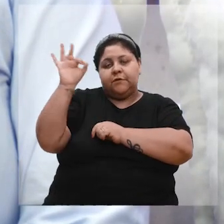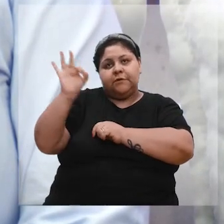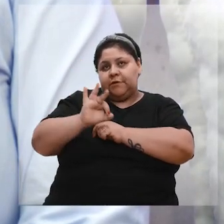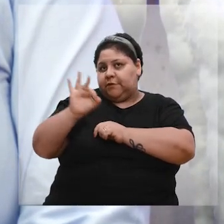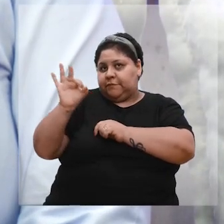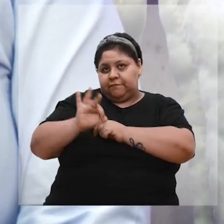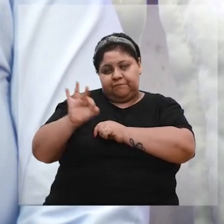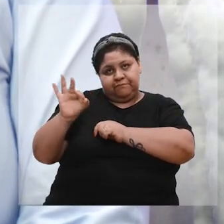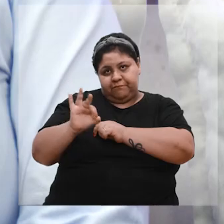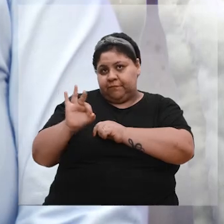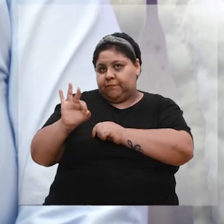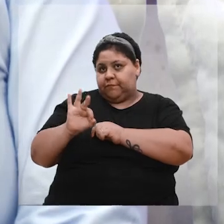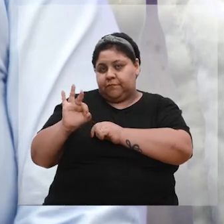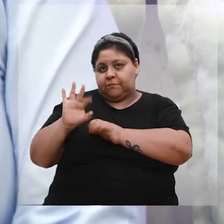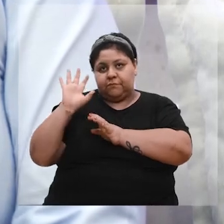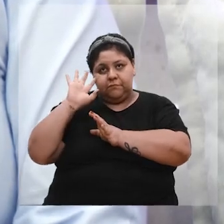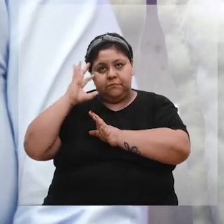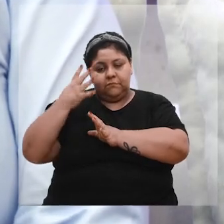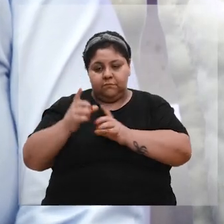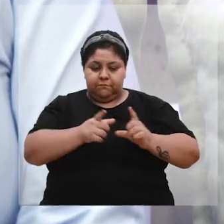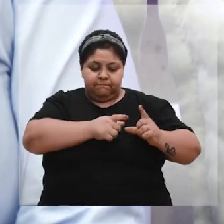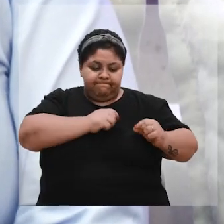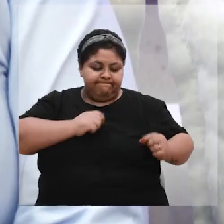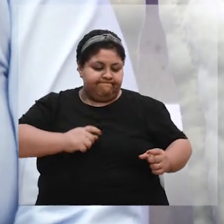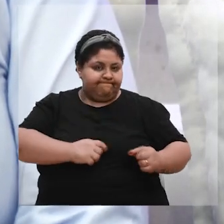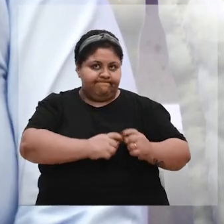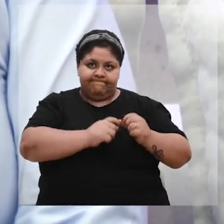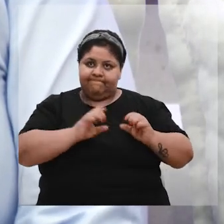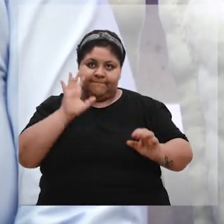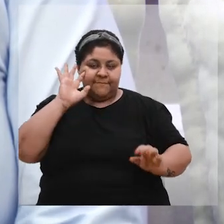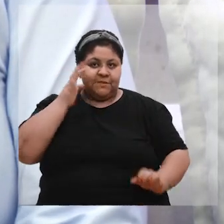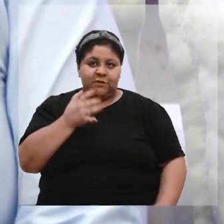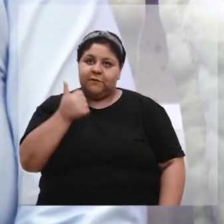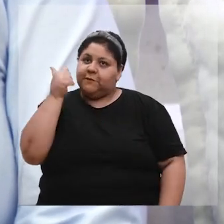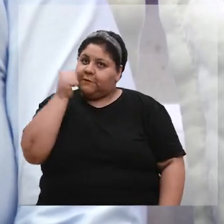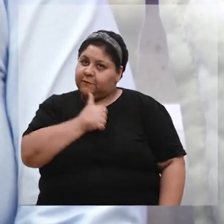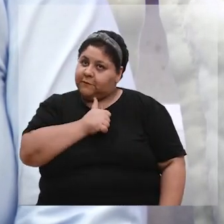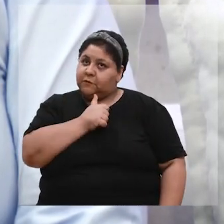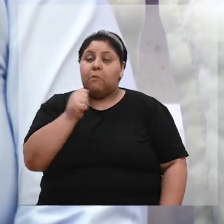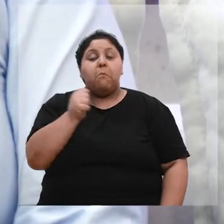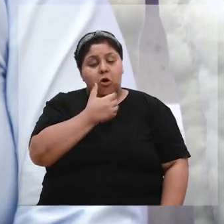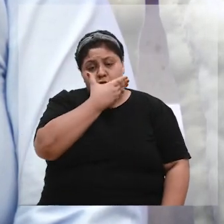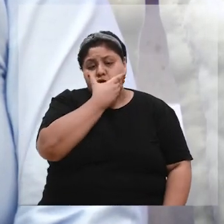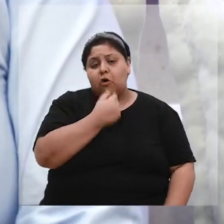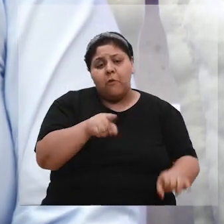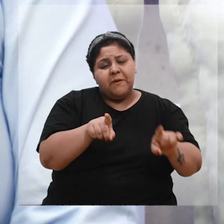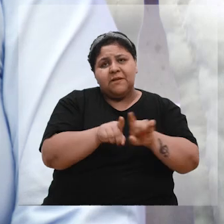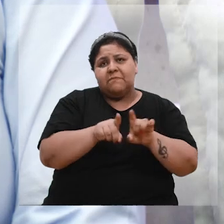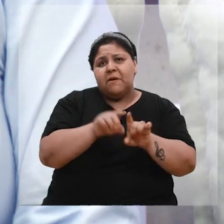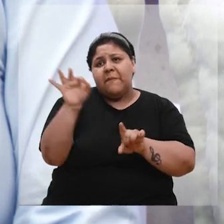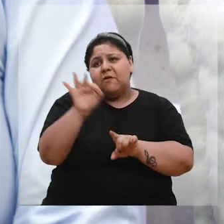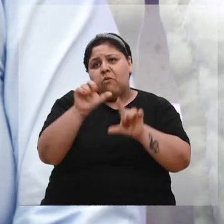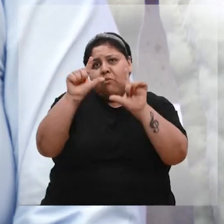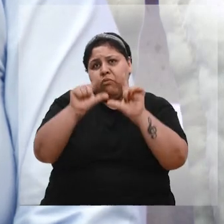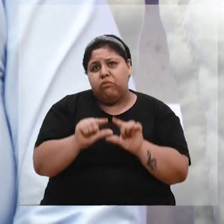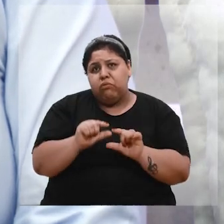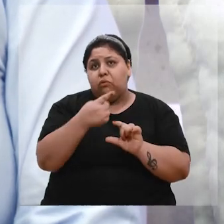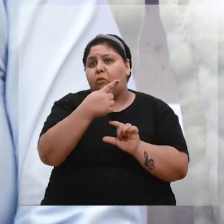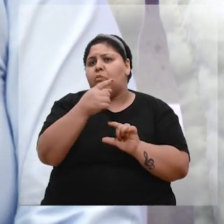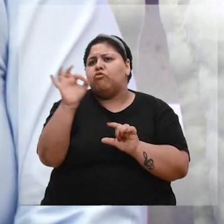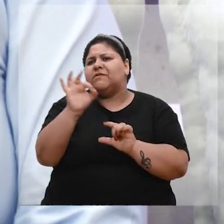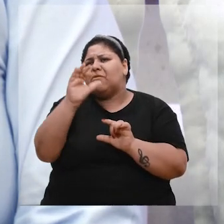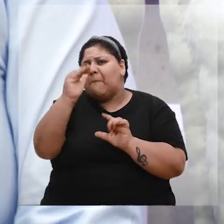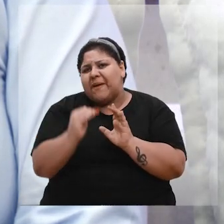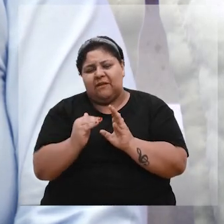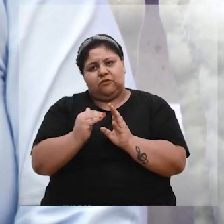né? 99% dos casos de câncer de mama são em mulheres. Então, pode acontecer em homens? Pode, mas é uma taxa muito pequena, menos